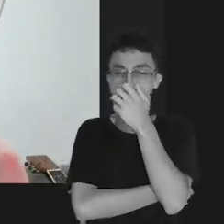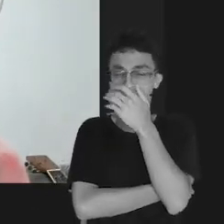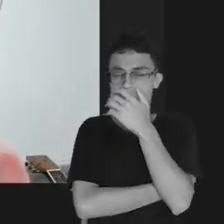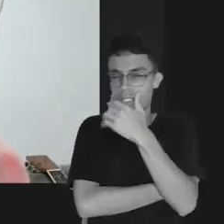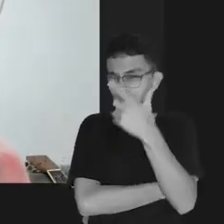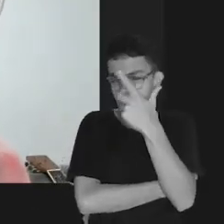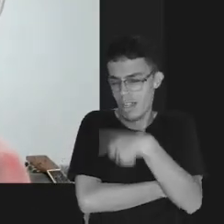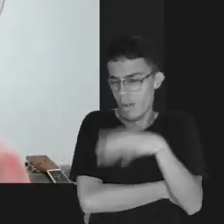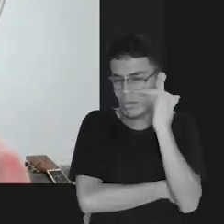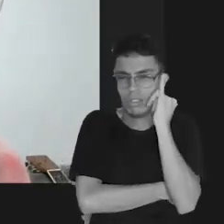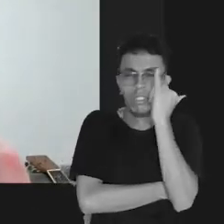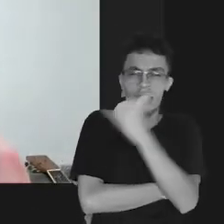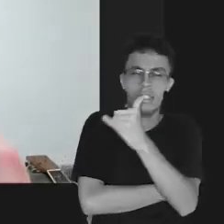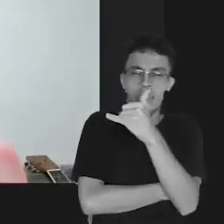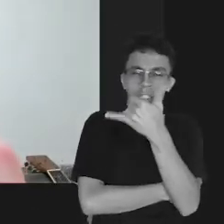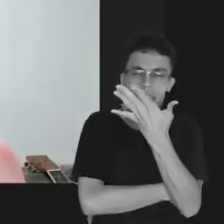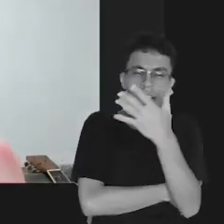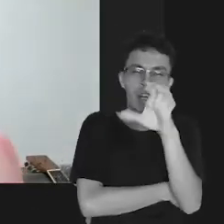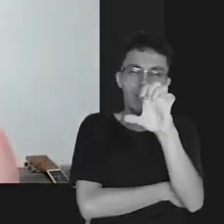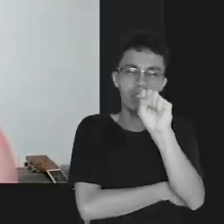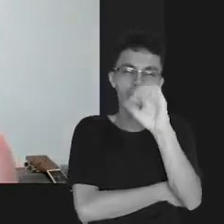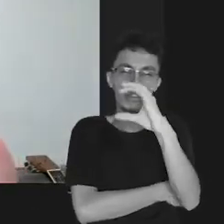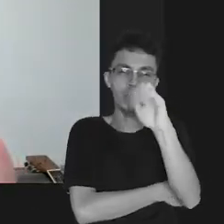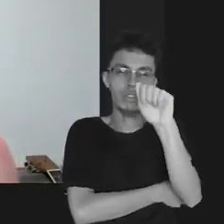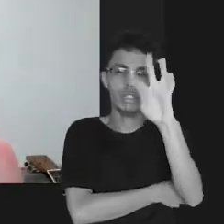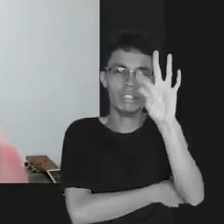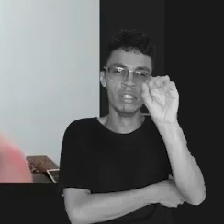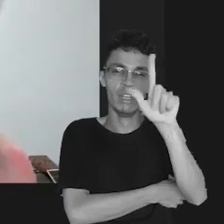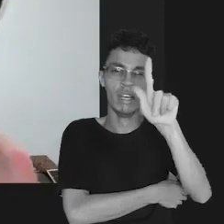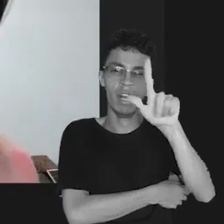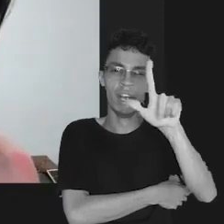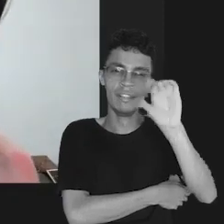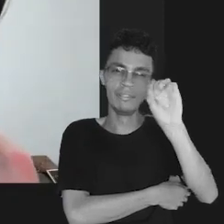Eu não lhe disse escatologia do porvir.